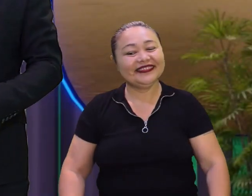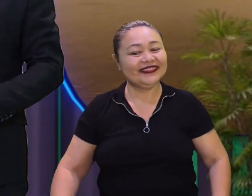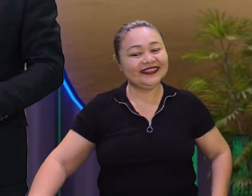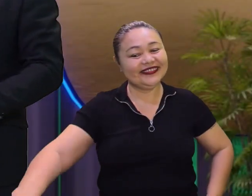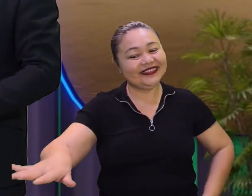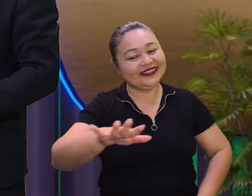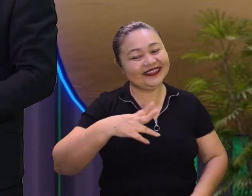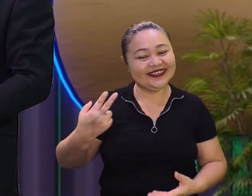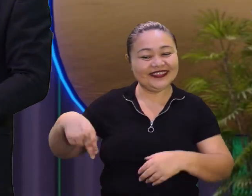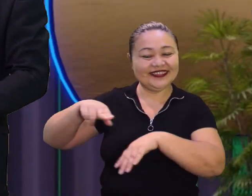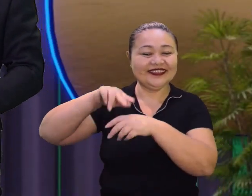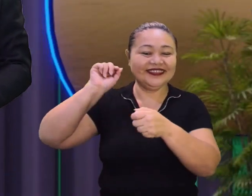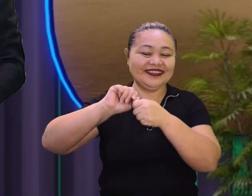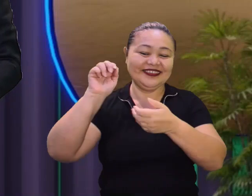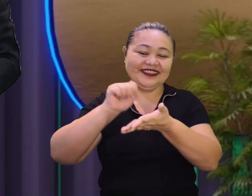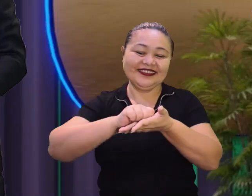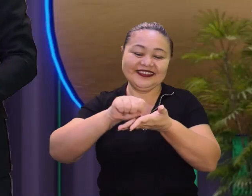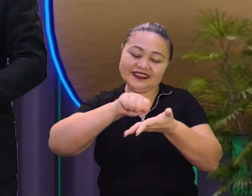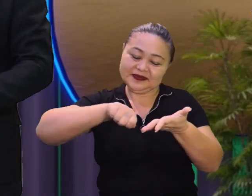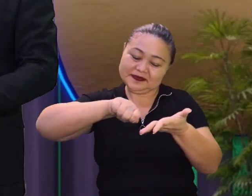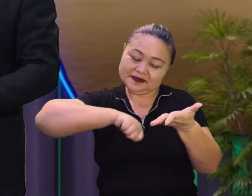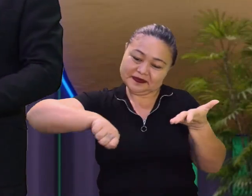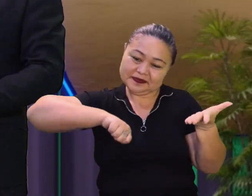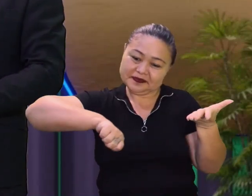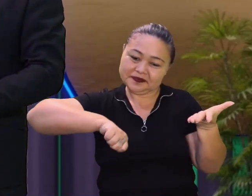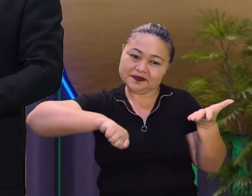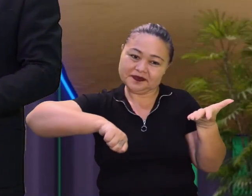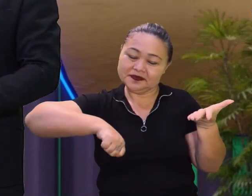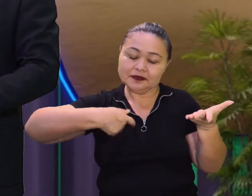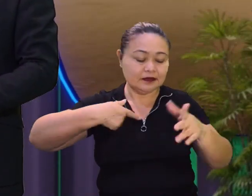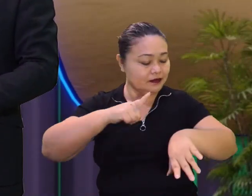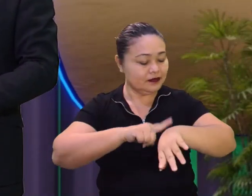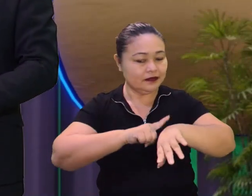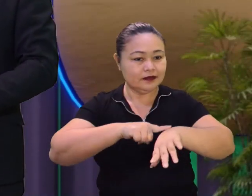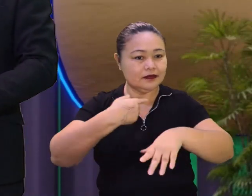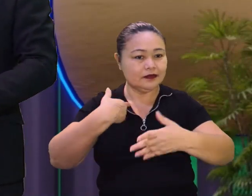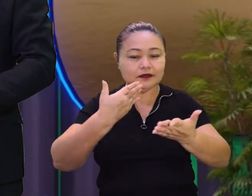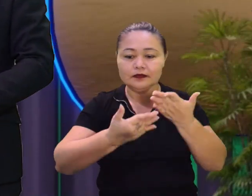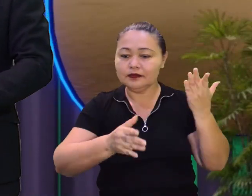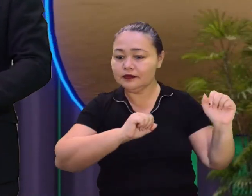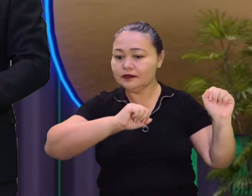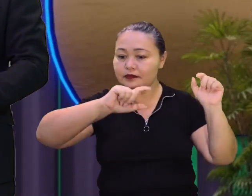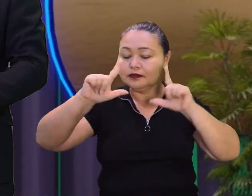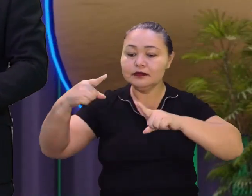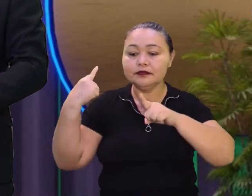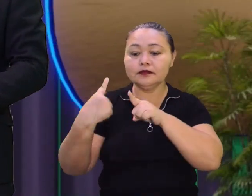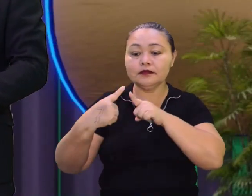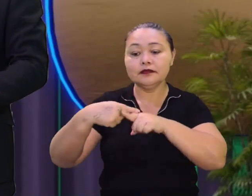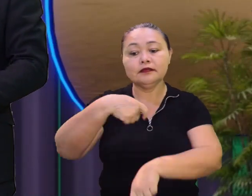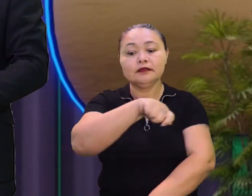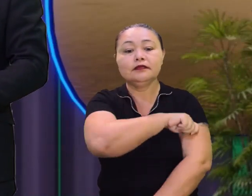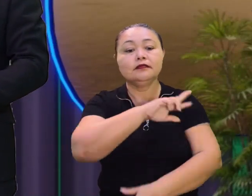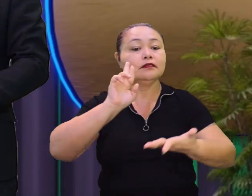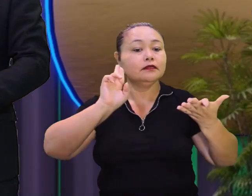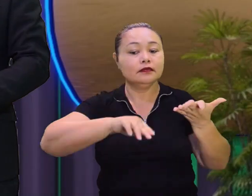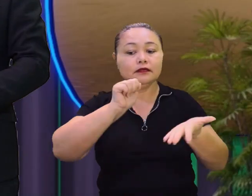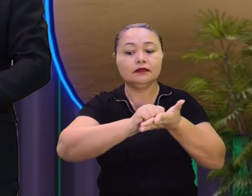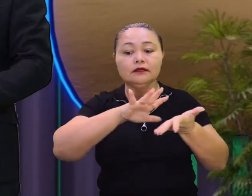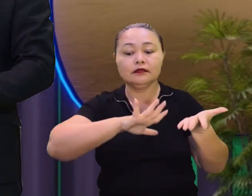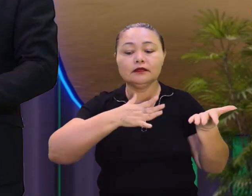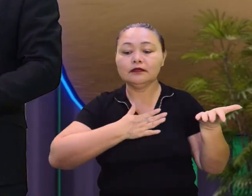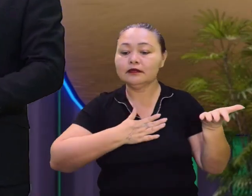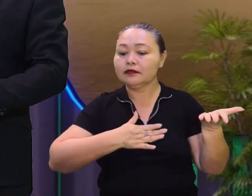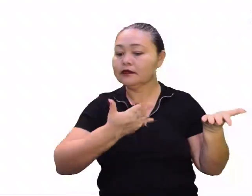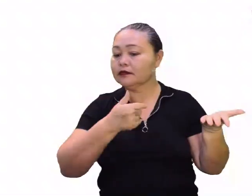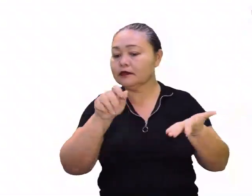E aí, galera, voltamos para fazer correção, professor Jorge. Vamos perder tempo não, né? Vamos direto lá no quadro, porque esse aluno já respondeu essa atividade. Tranquilo.